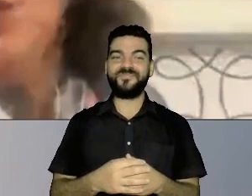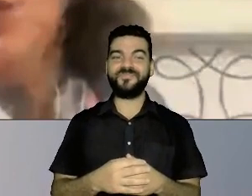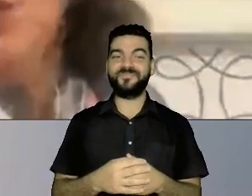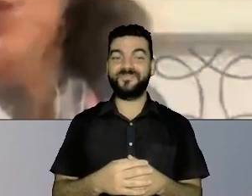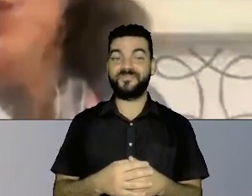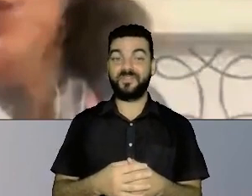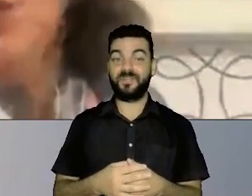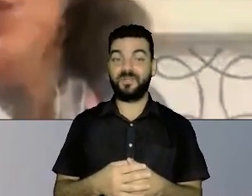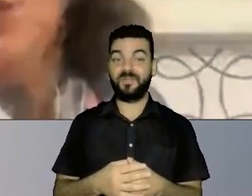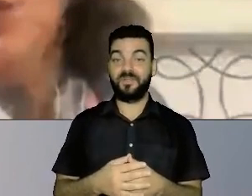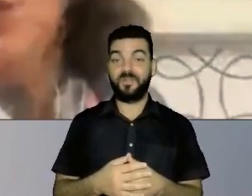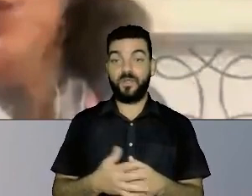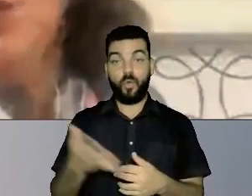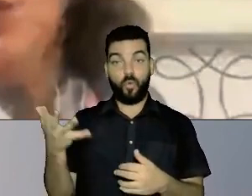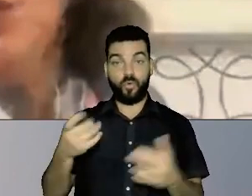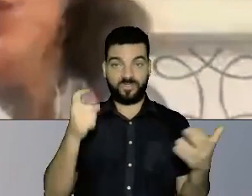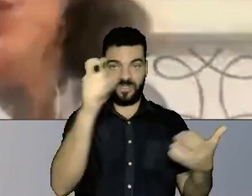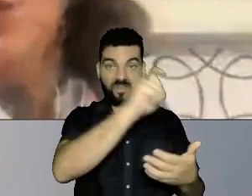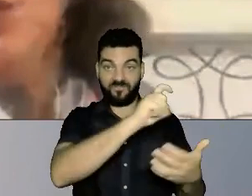mulher no grafite